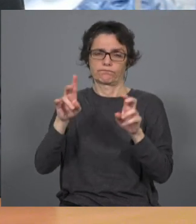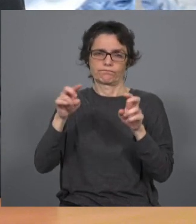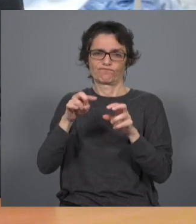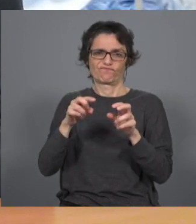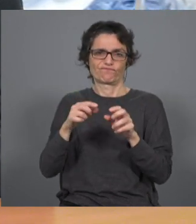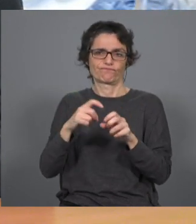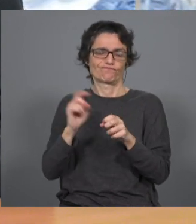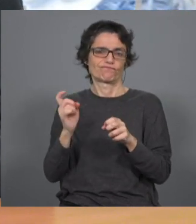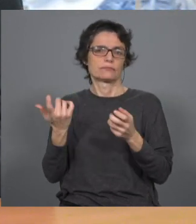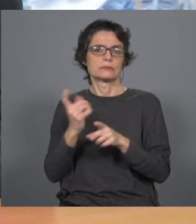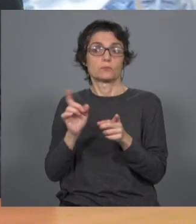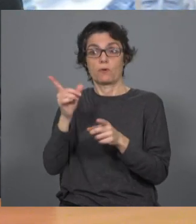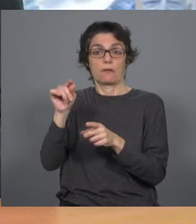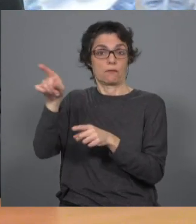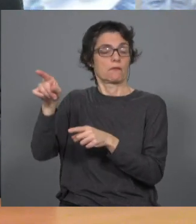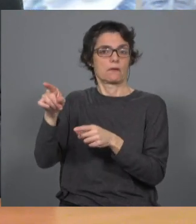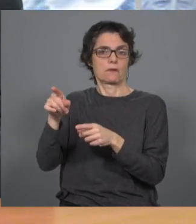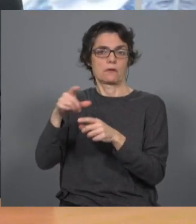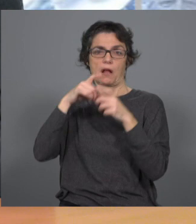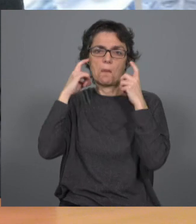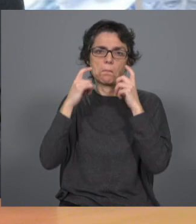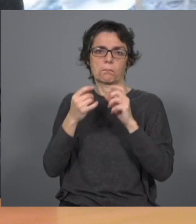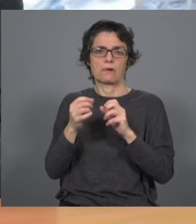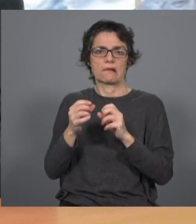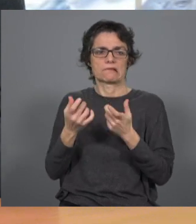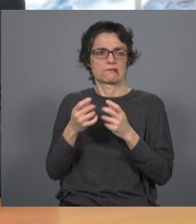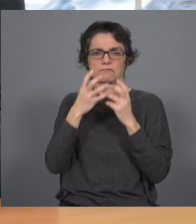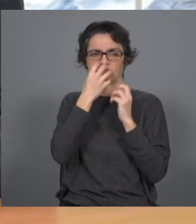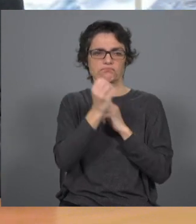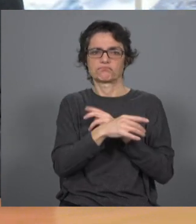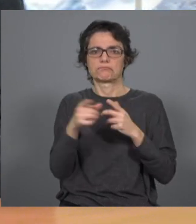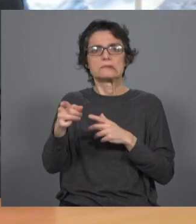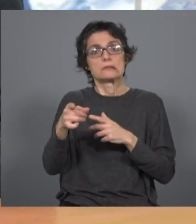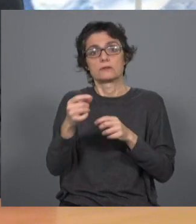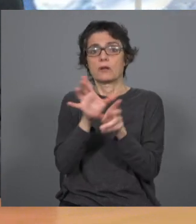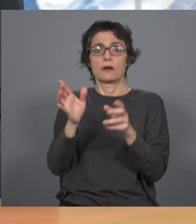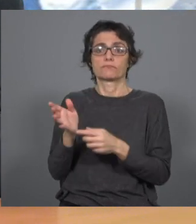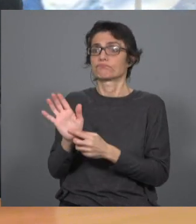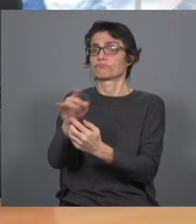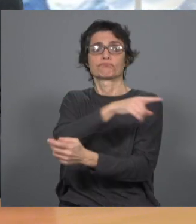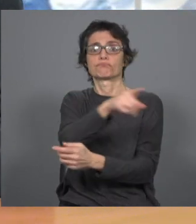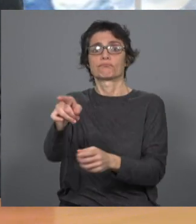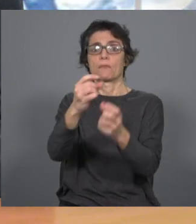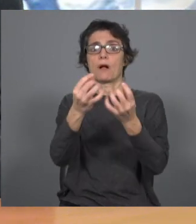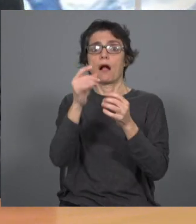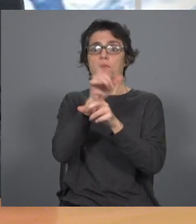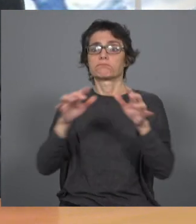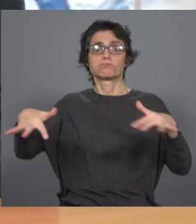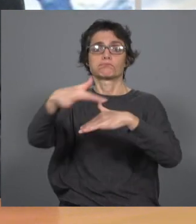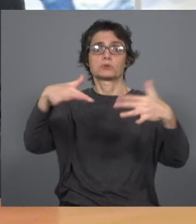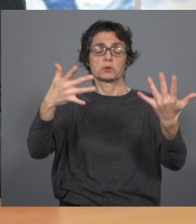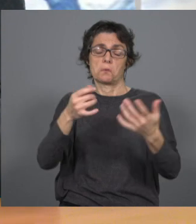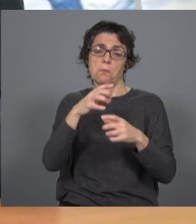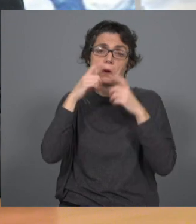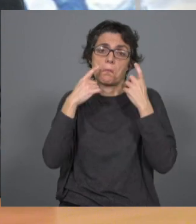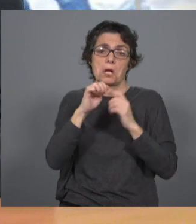também evitavam o uso da máscara, dando indicações ao povo que poderia ser uma coisa facultativa. Penso que,